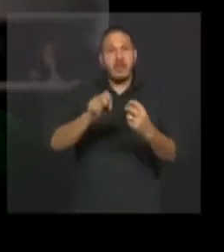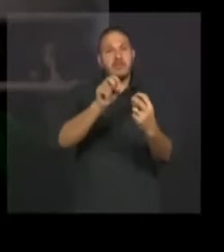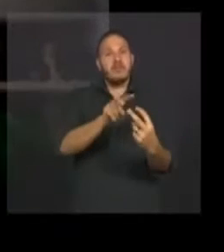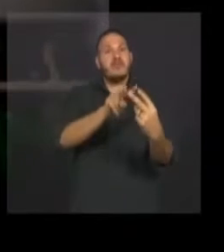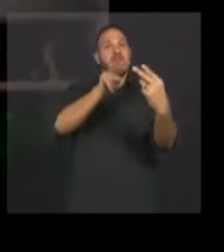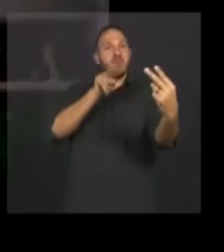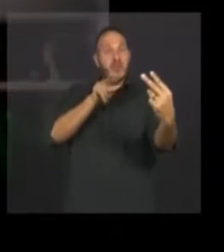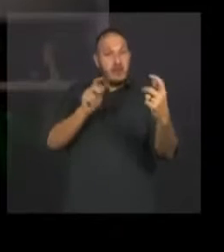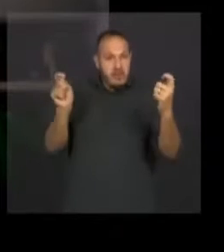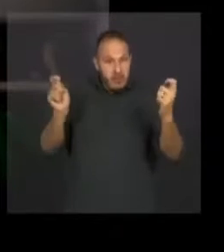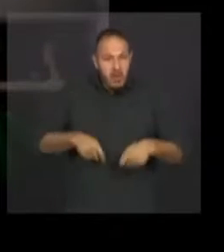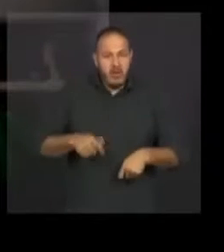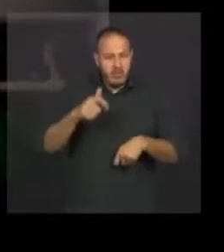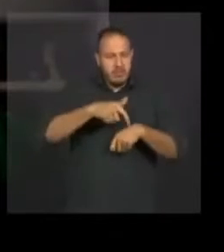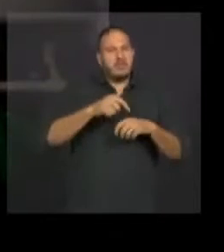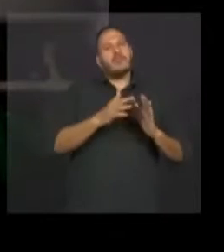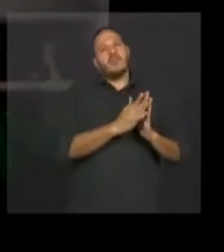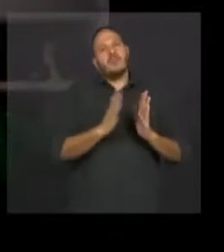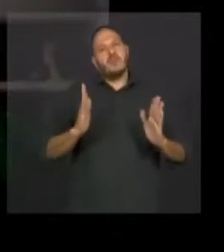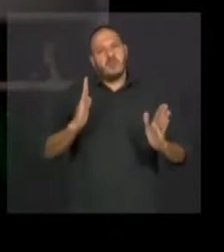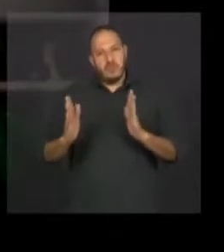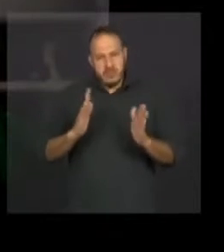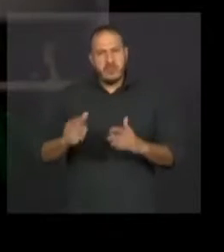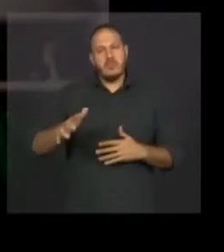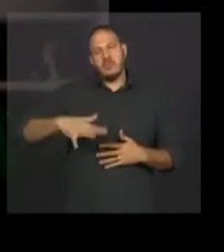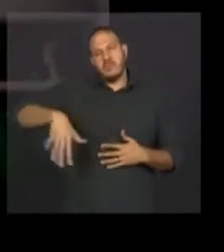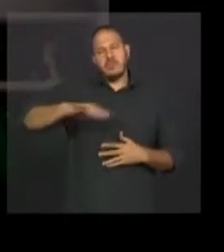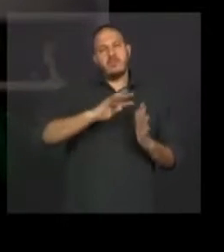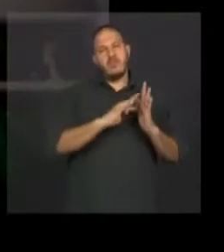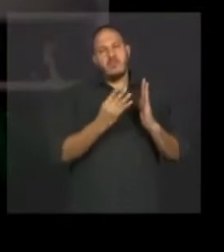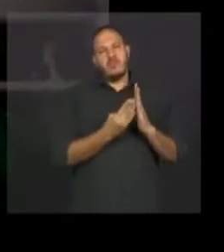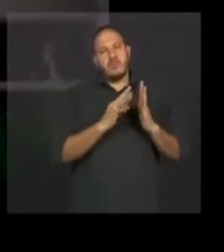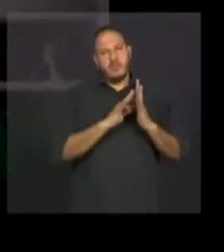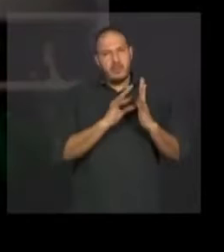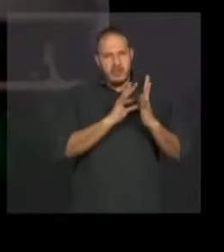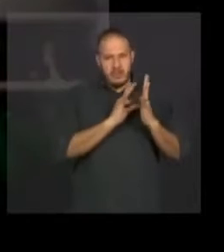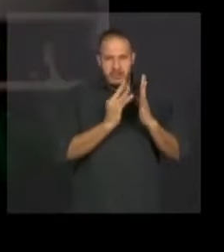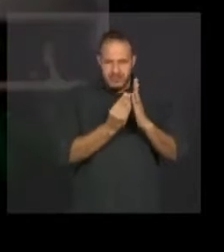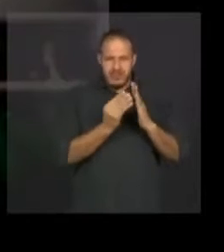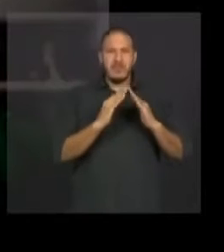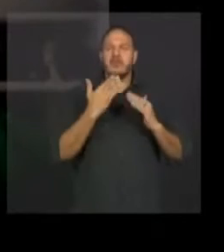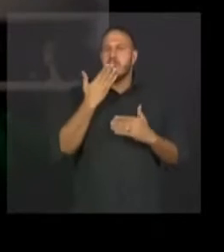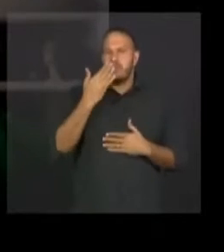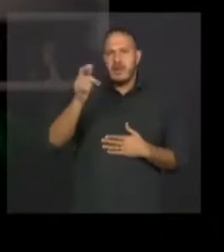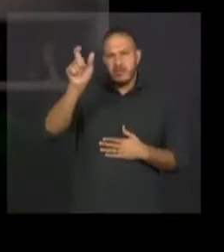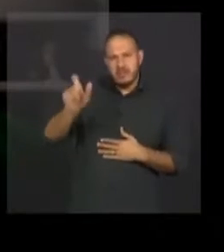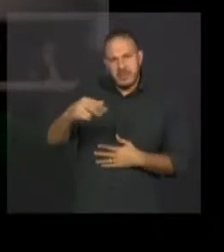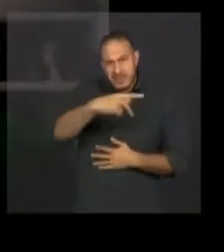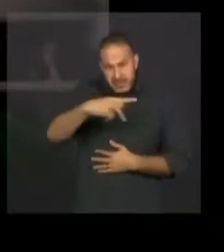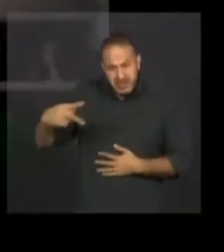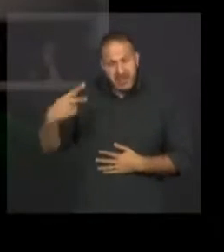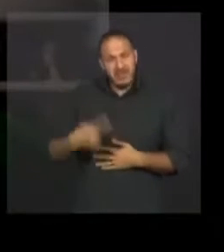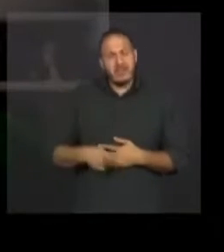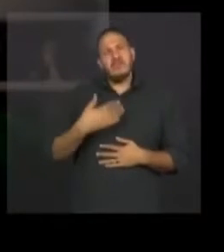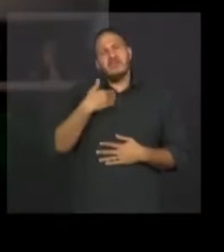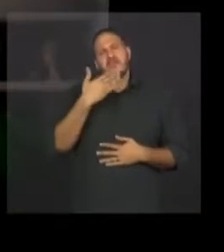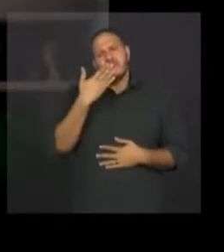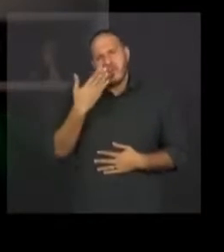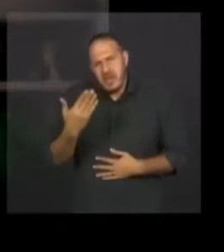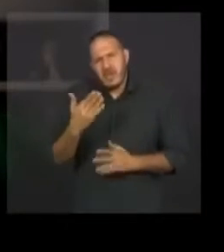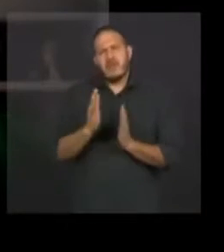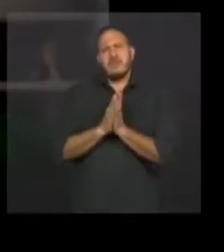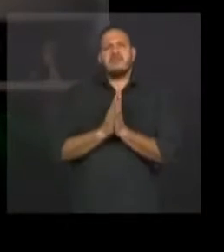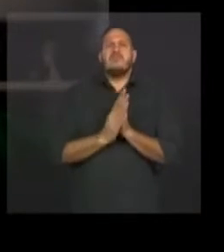virtuais durante a quarentena. Então, até peço à presidência da casa, se possível, que solicite